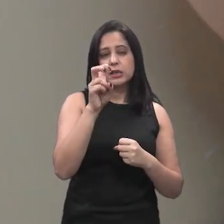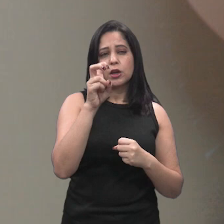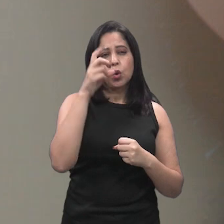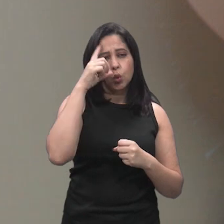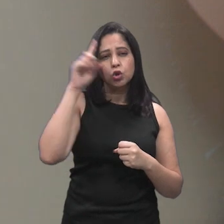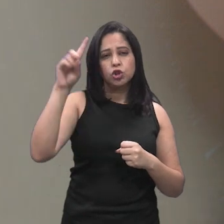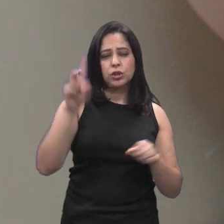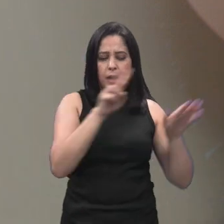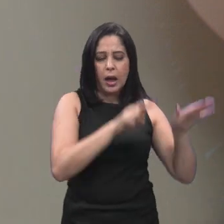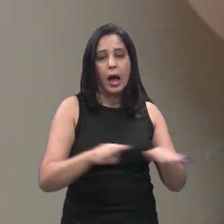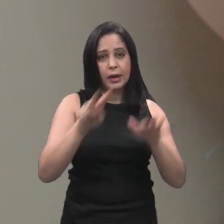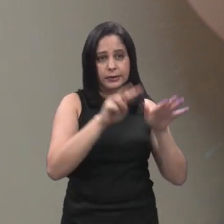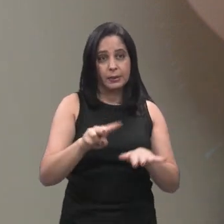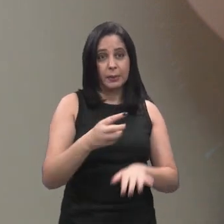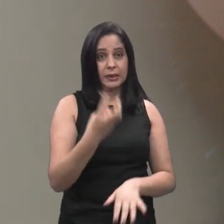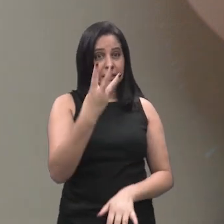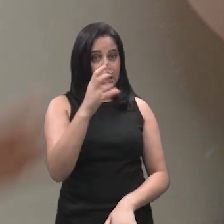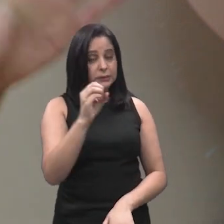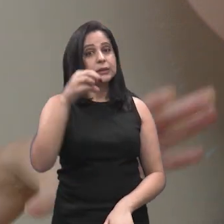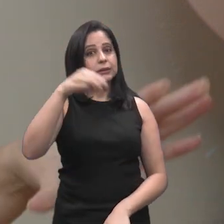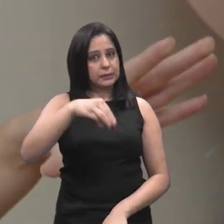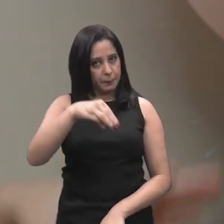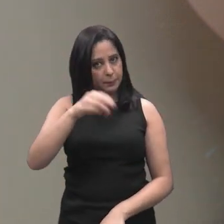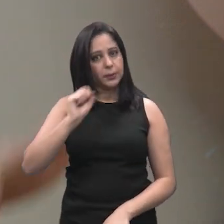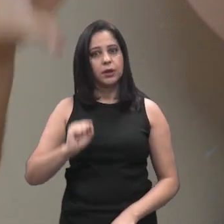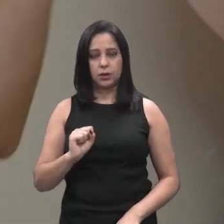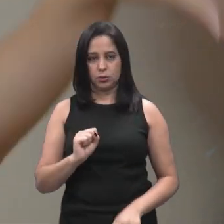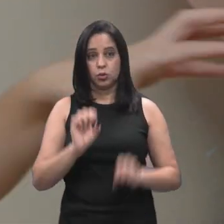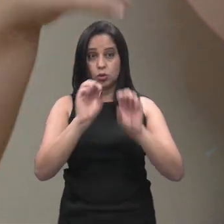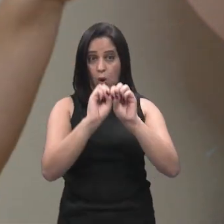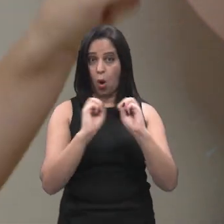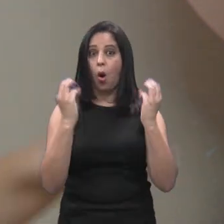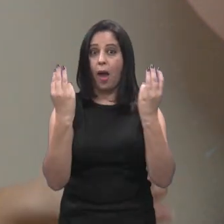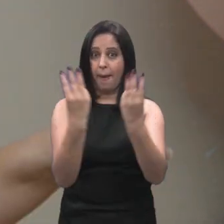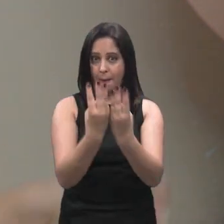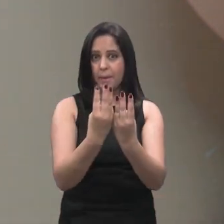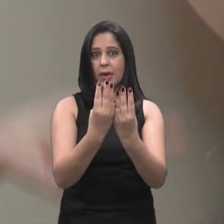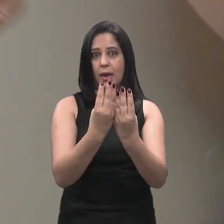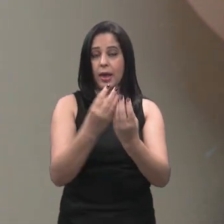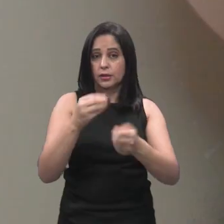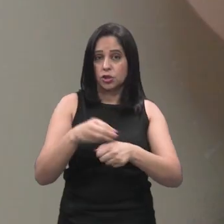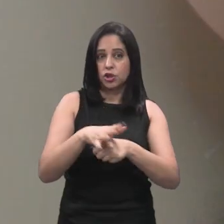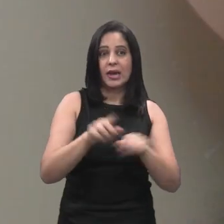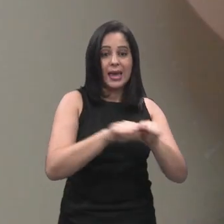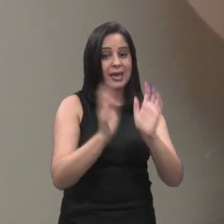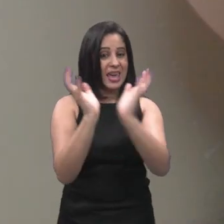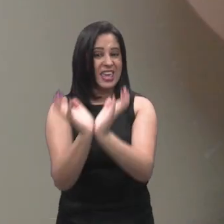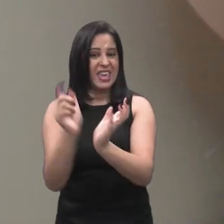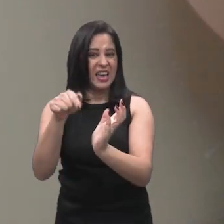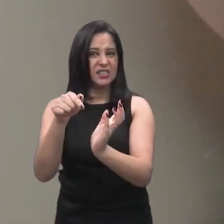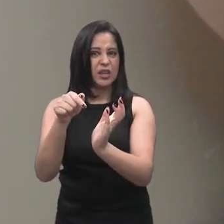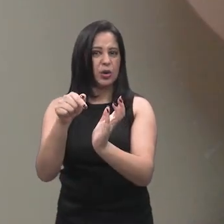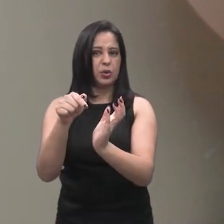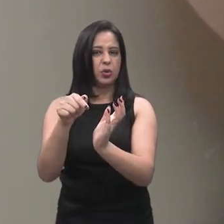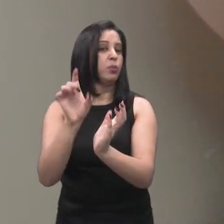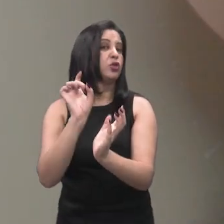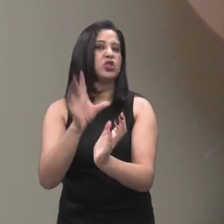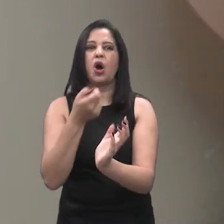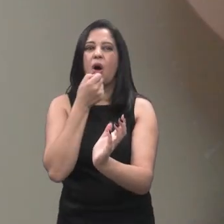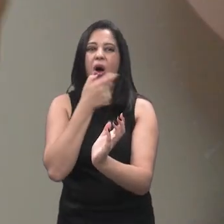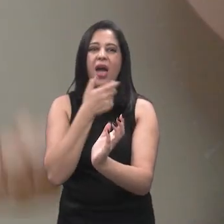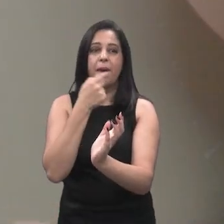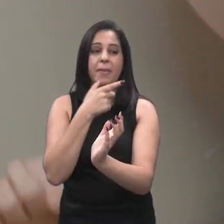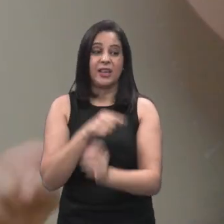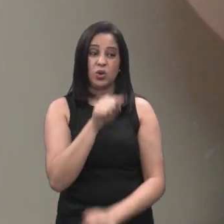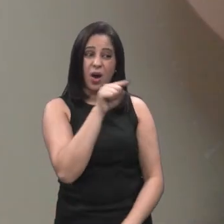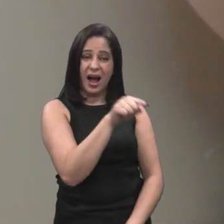Saúde, inclusive, recomenda. E aí um outro grupo de pessoas estava ali sendo medicada. E essas pessoas que receberam placebo tiveram